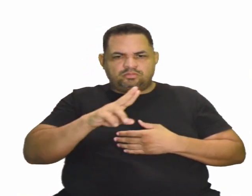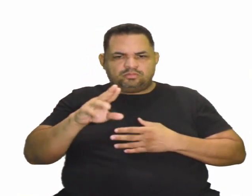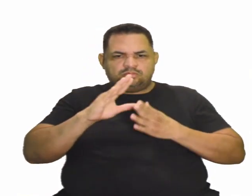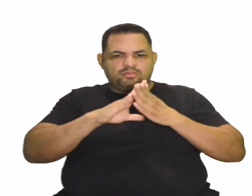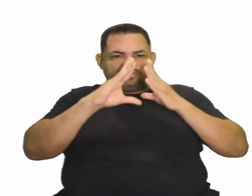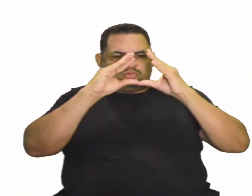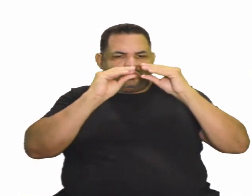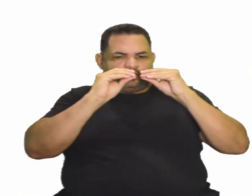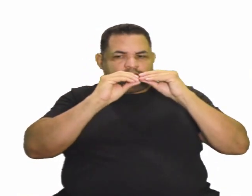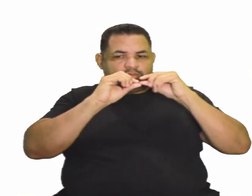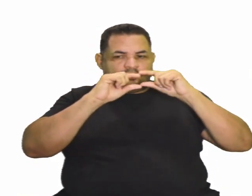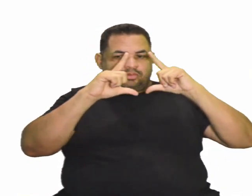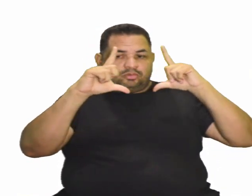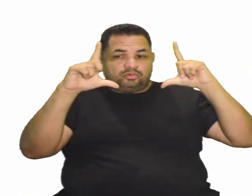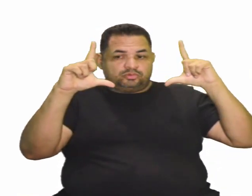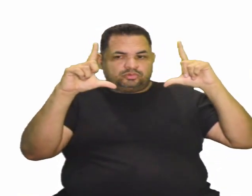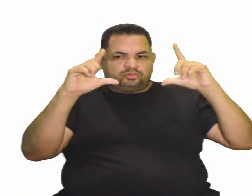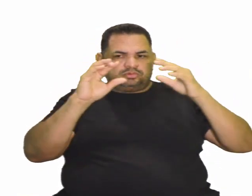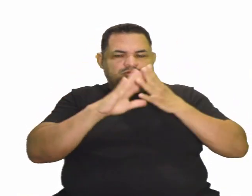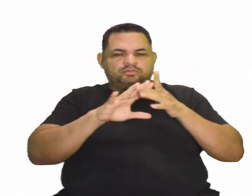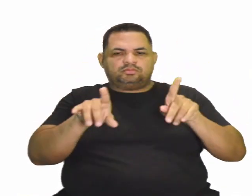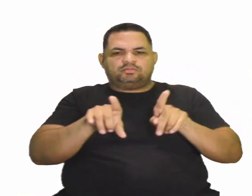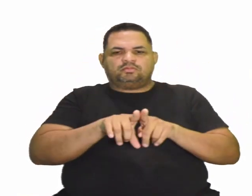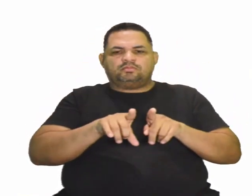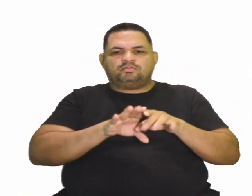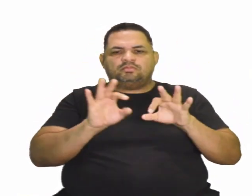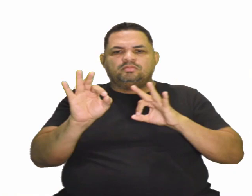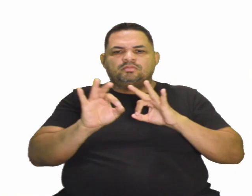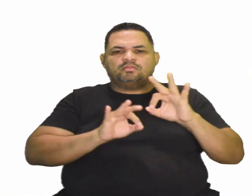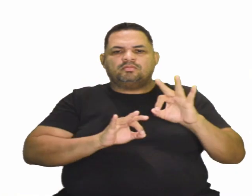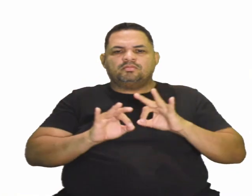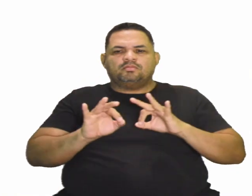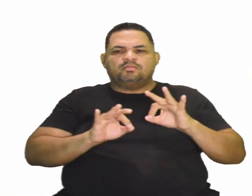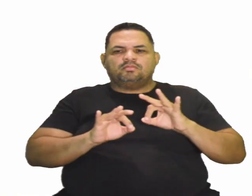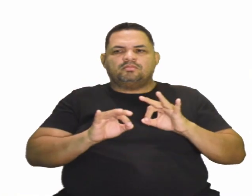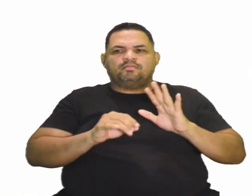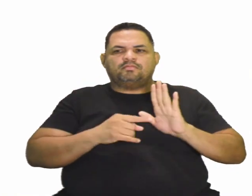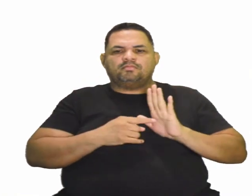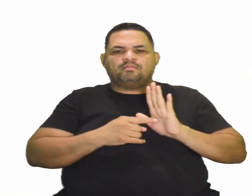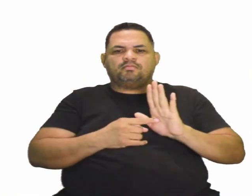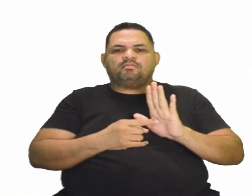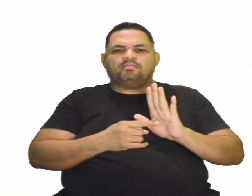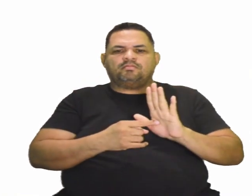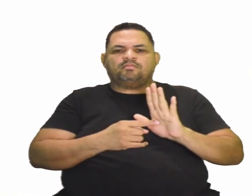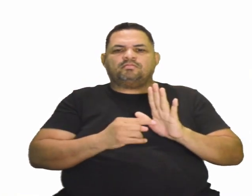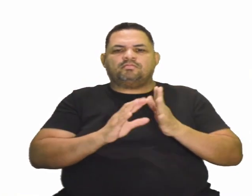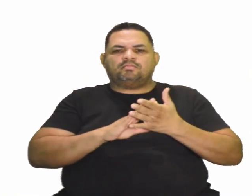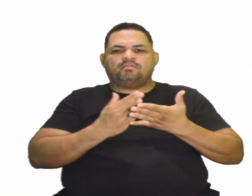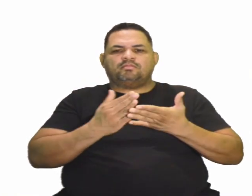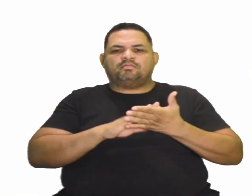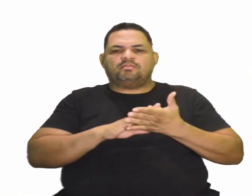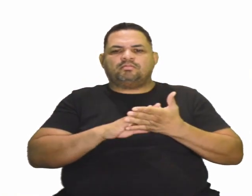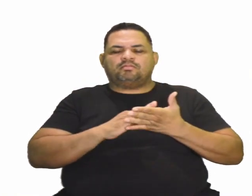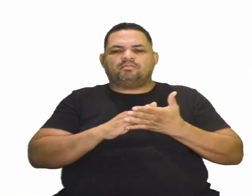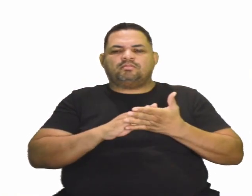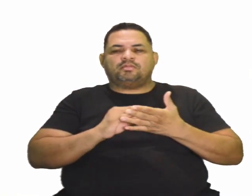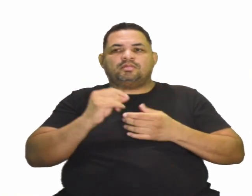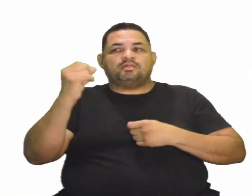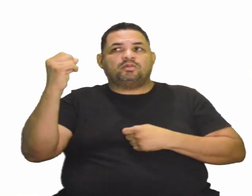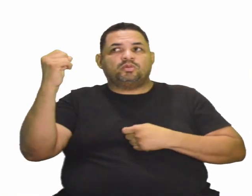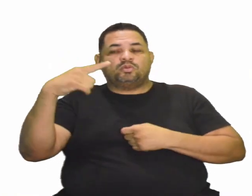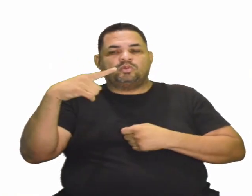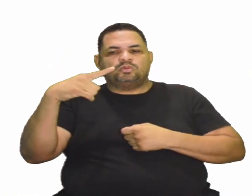e escuro, que também é uma forma de dar ali nitidez à luz ou sombra